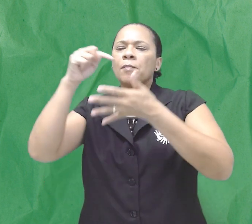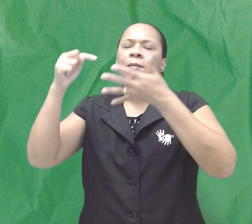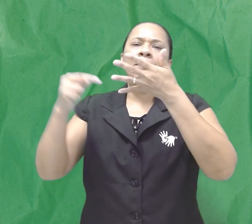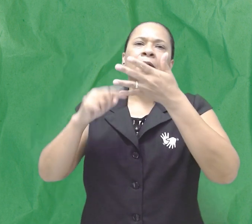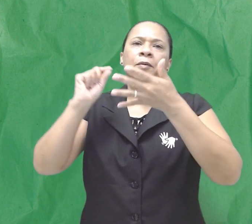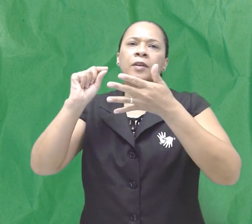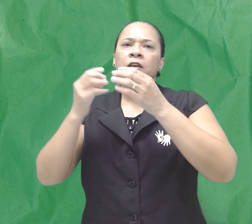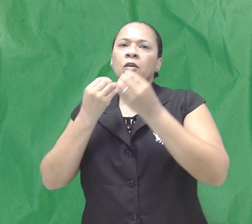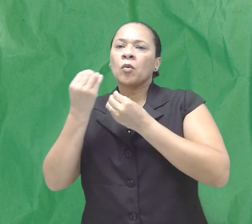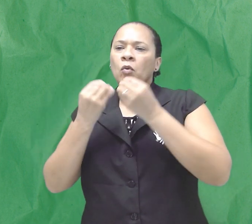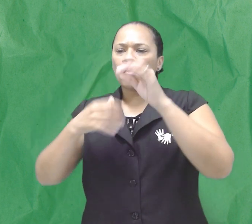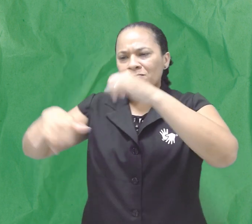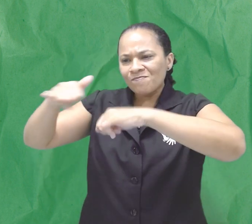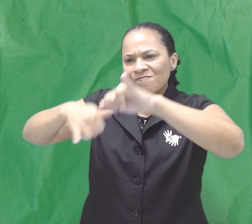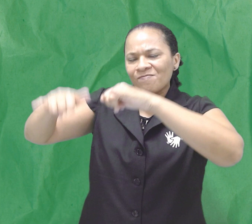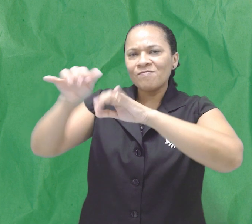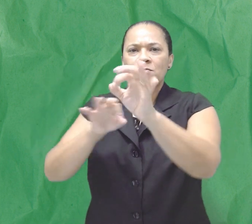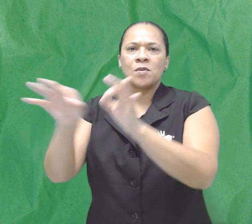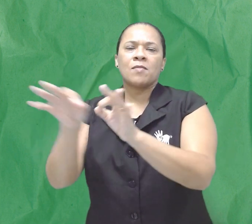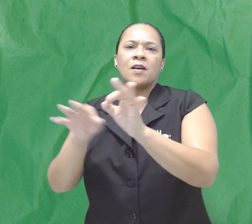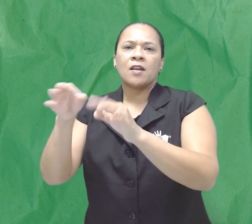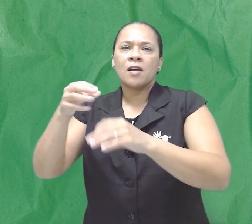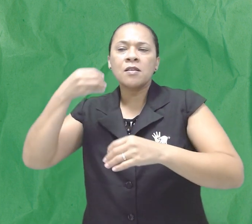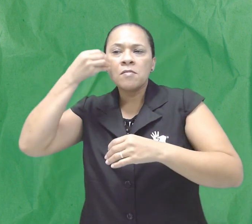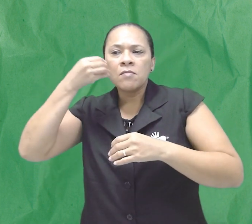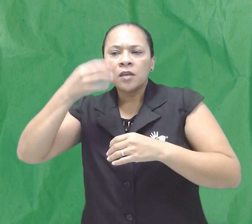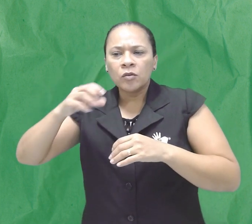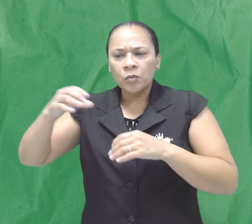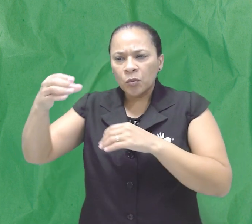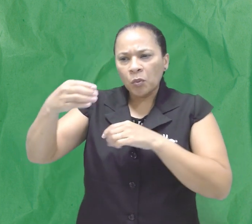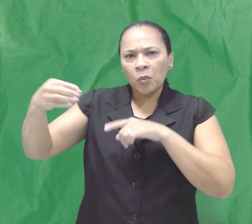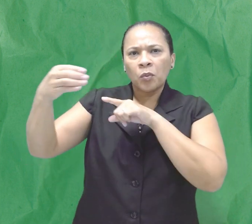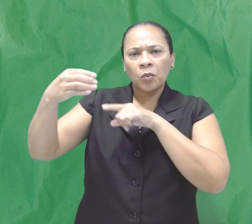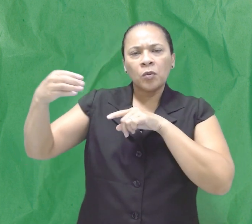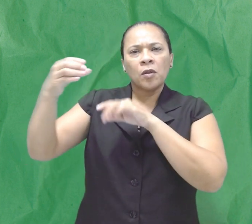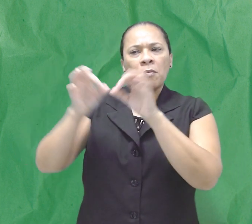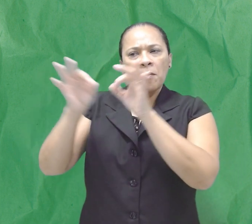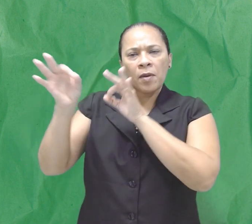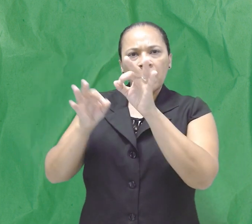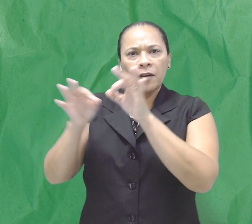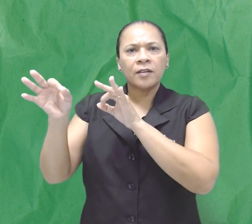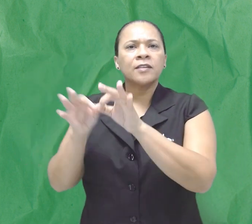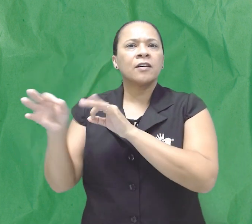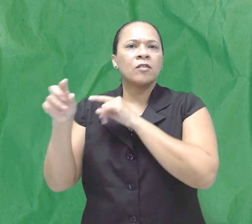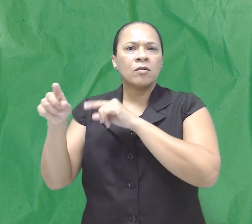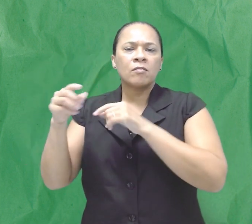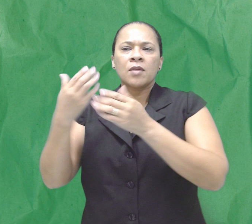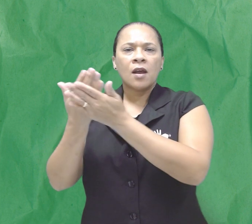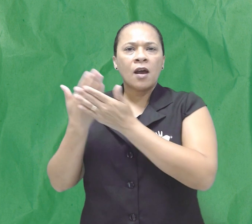tratar do tema de montagem de experimentos, onde nós iremos falar sobre preparo de soluções para